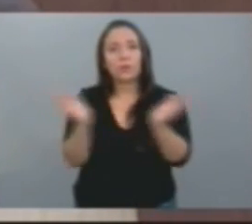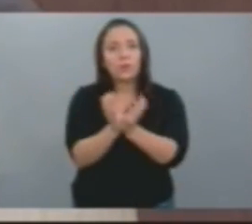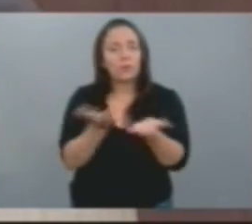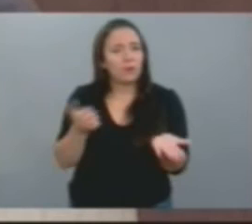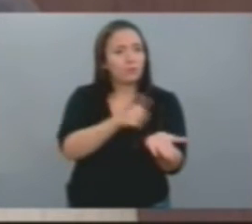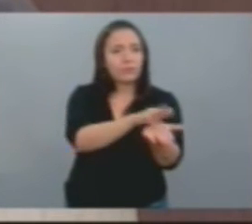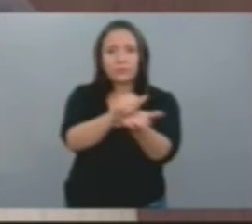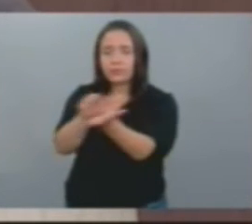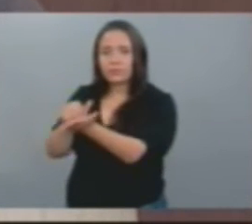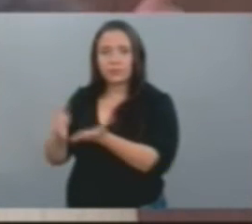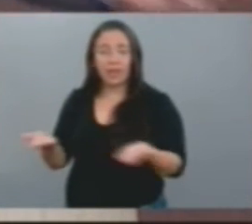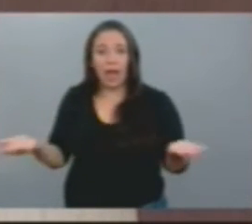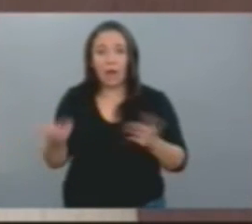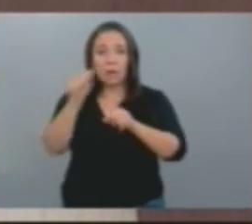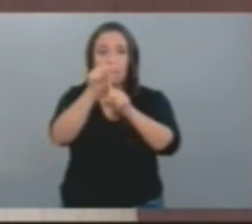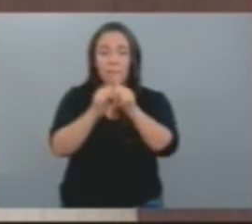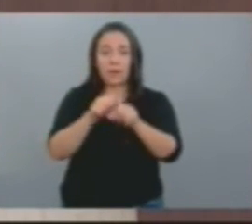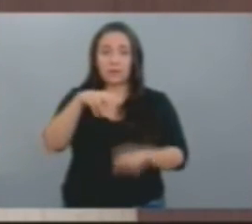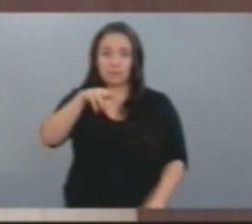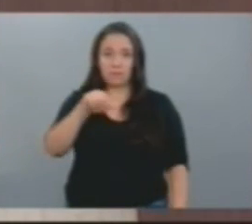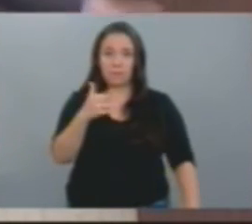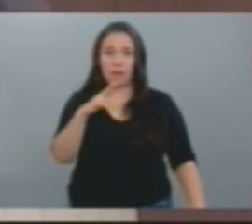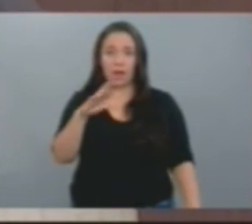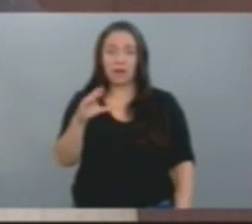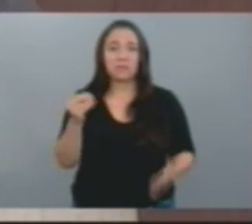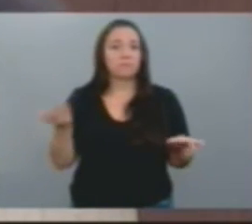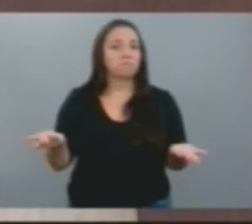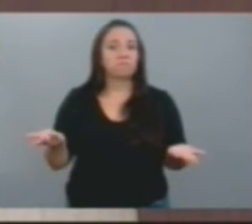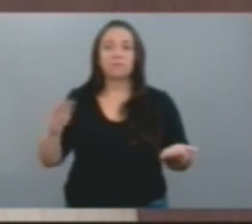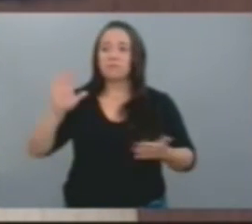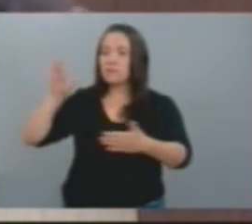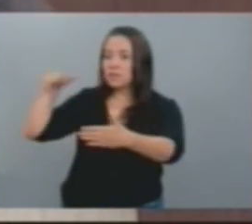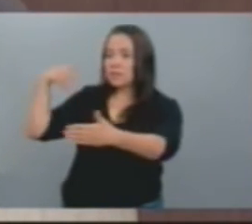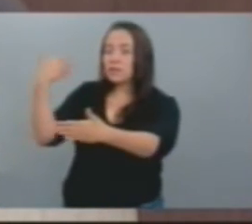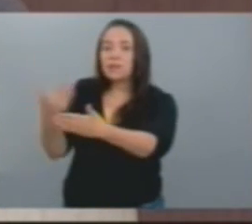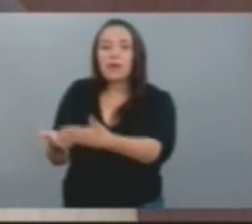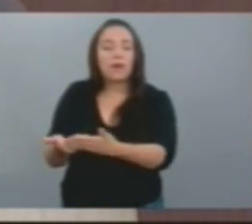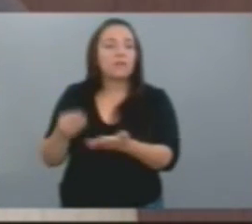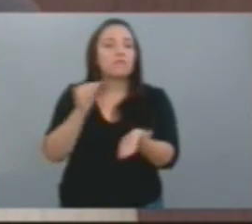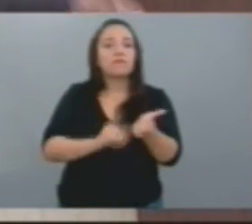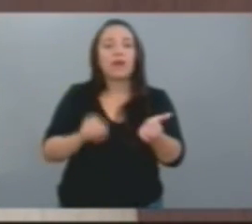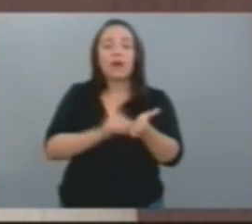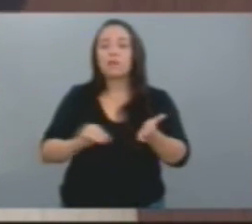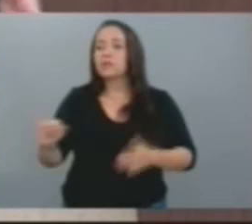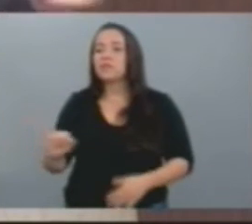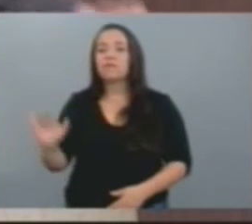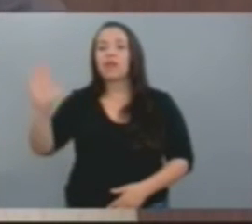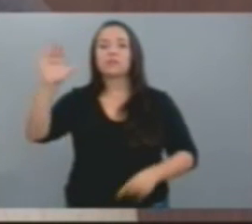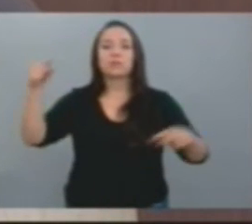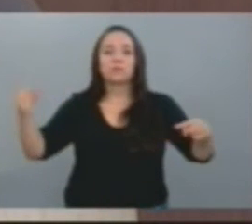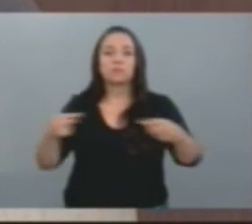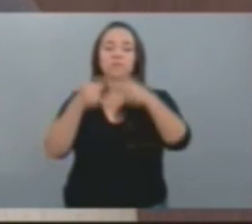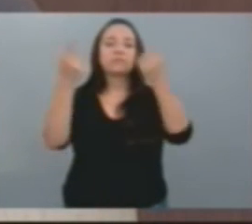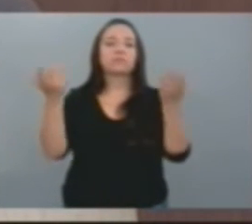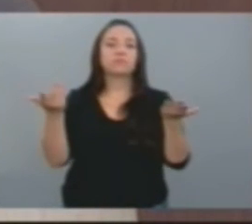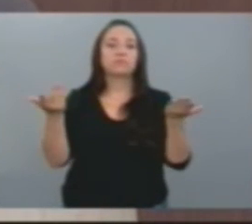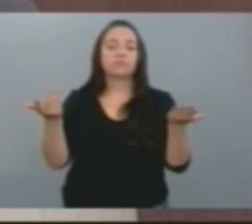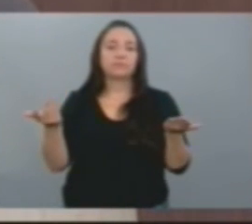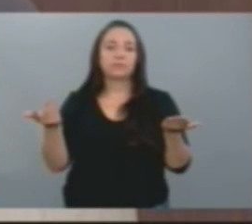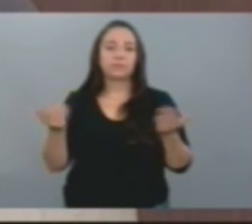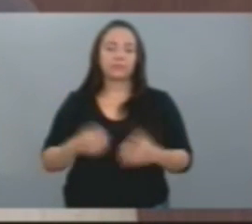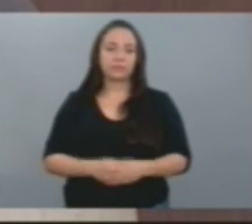isso, nós estamos em março e sequer a reposição de 10,67% da inflação foi